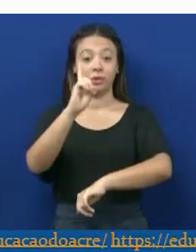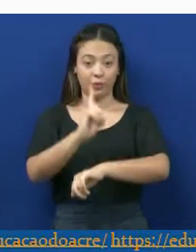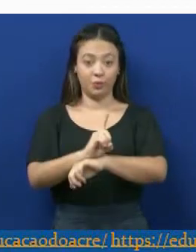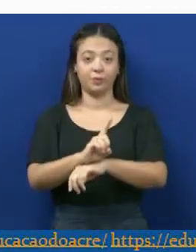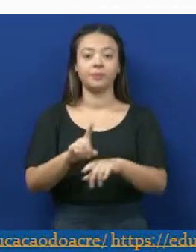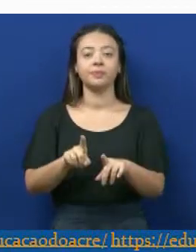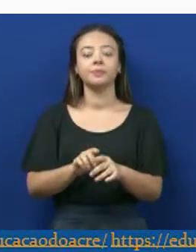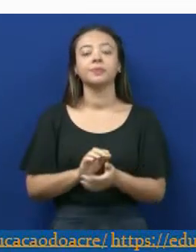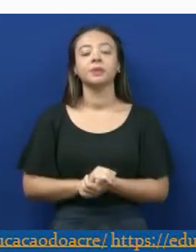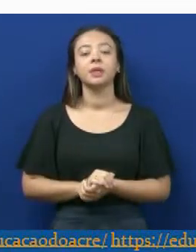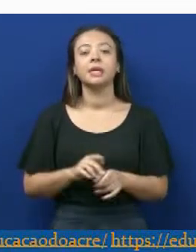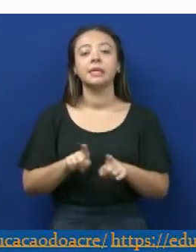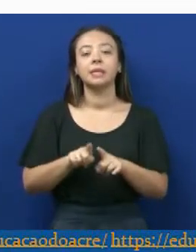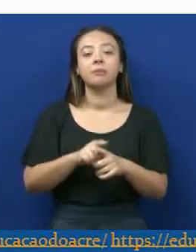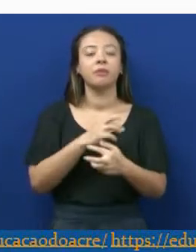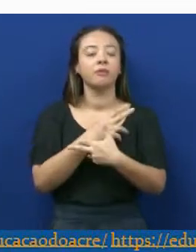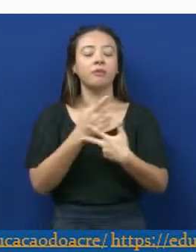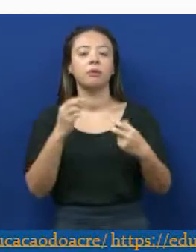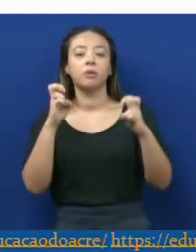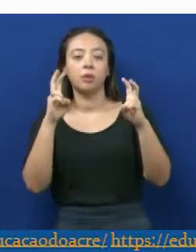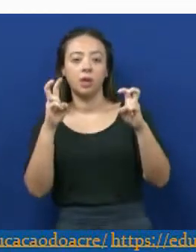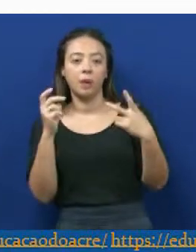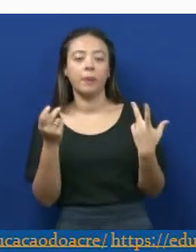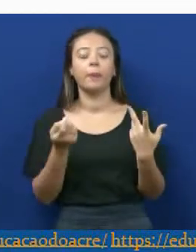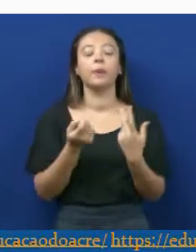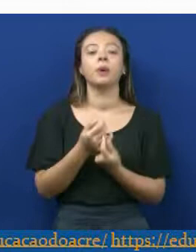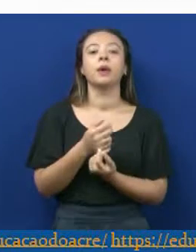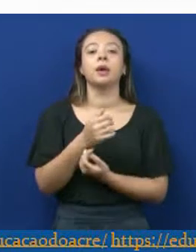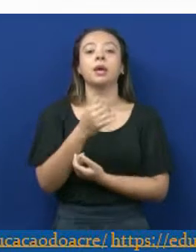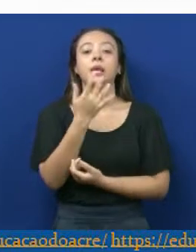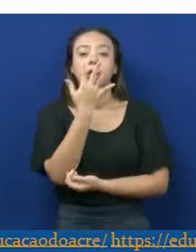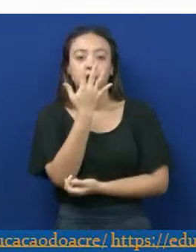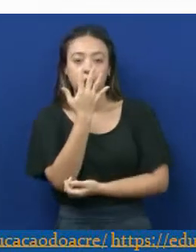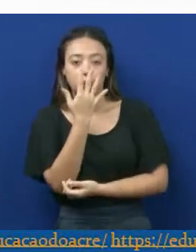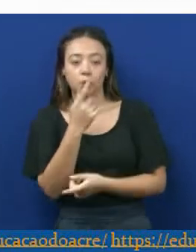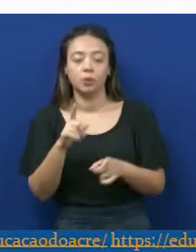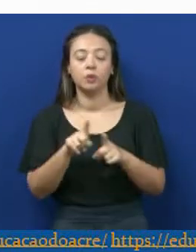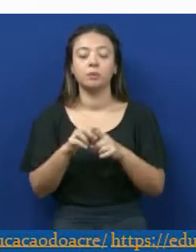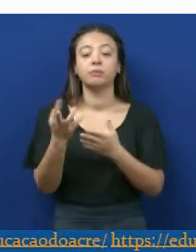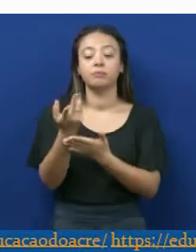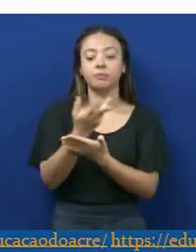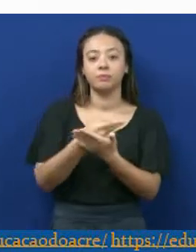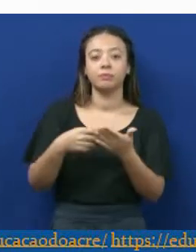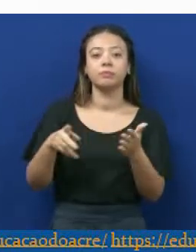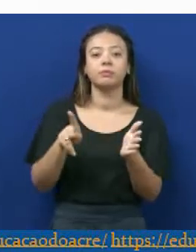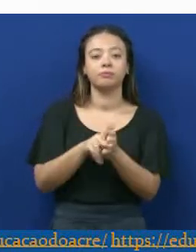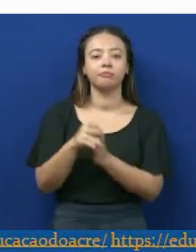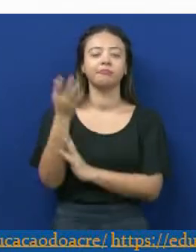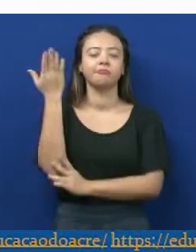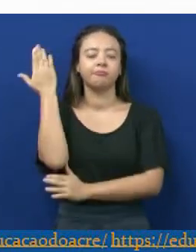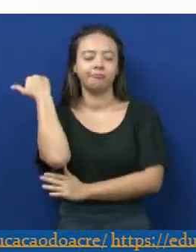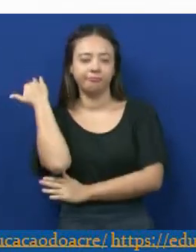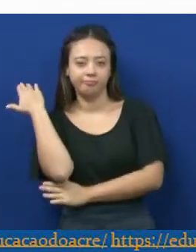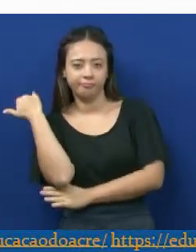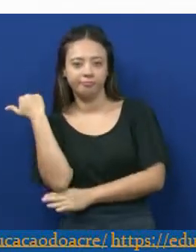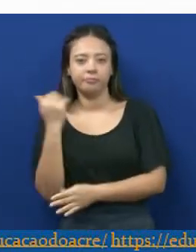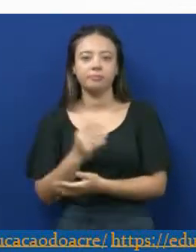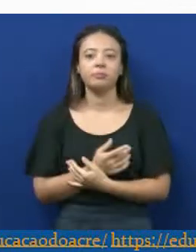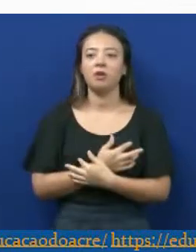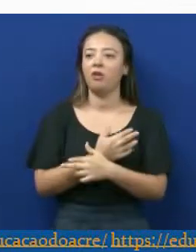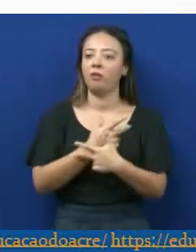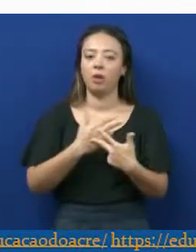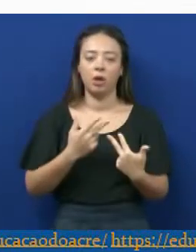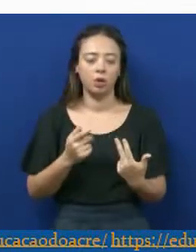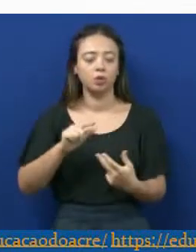enfatizar a teoria da cor, a arte medieval, apresentando os vitrais, os mosaicos e as rosáceas,